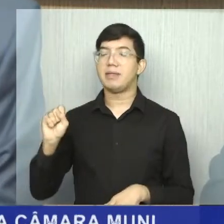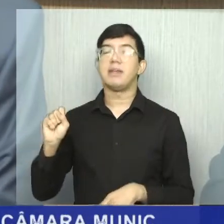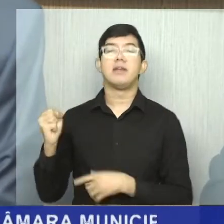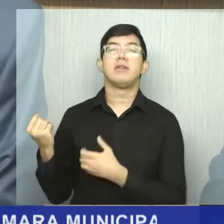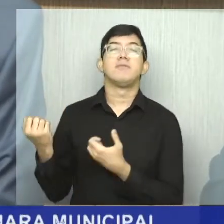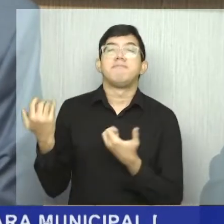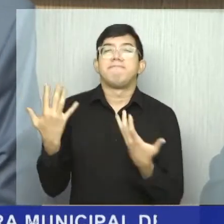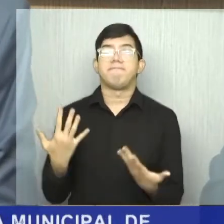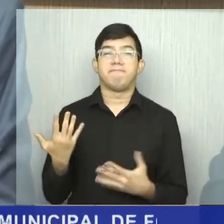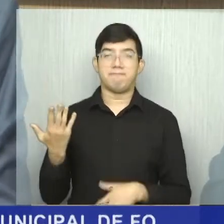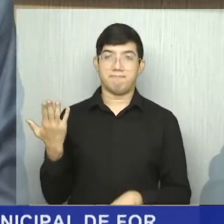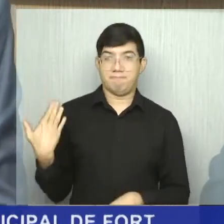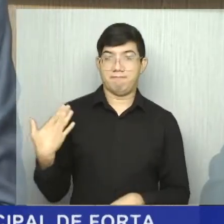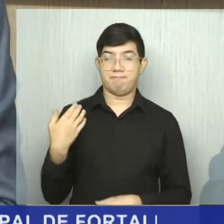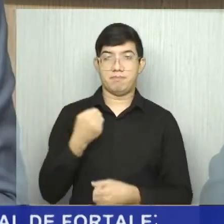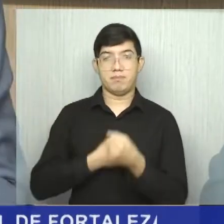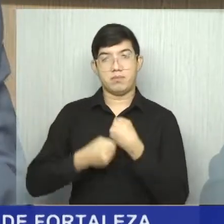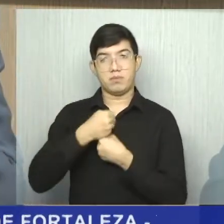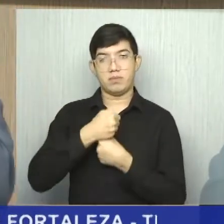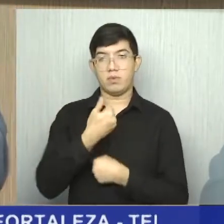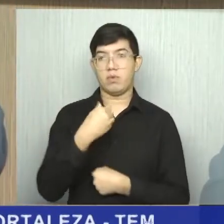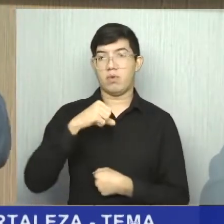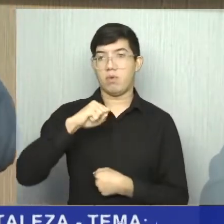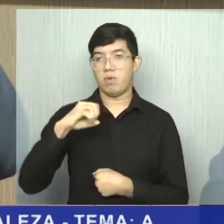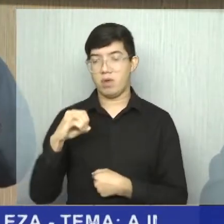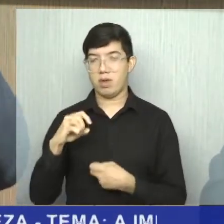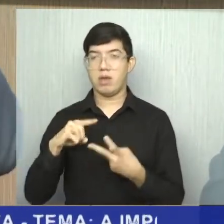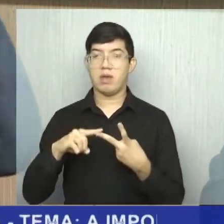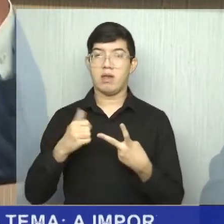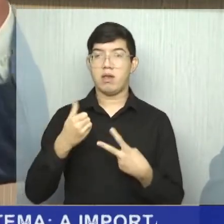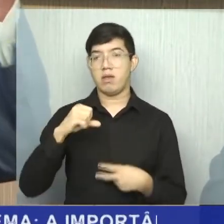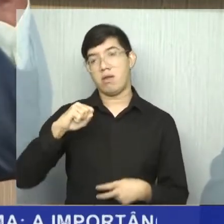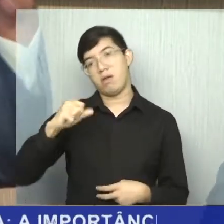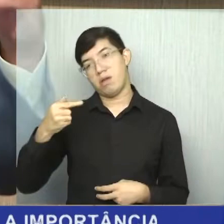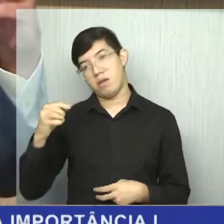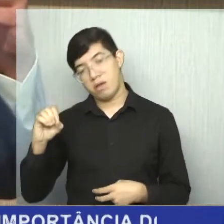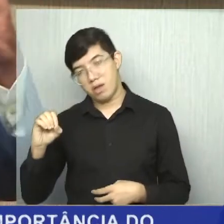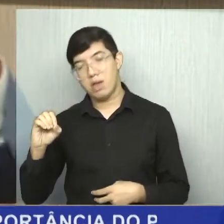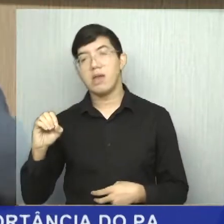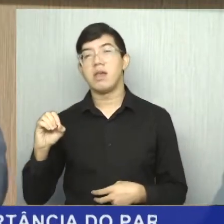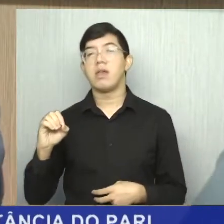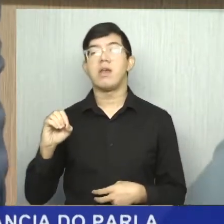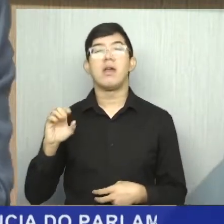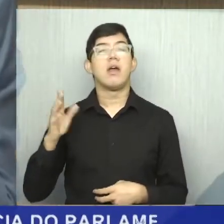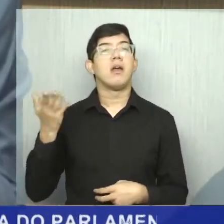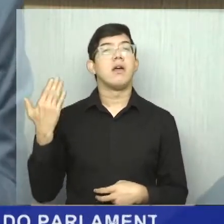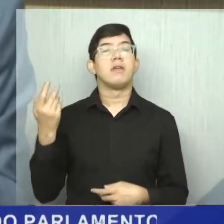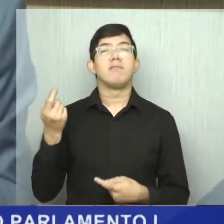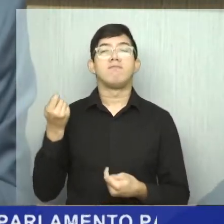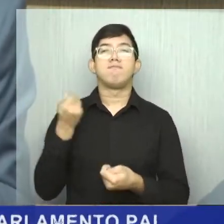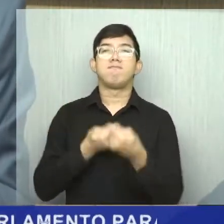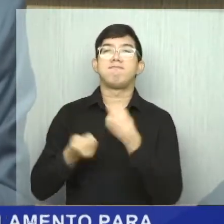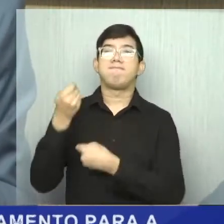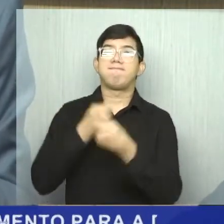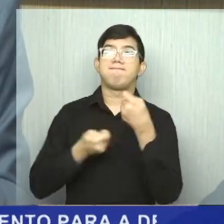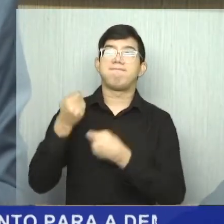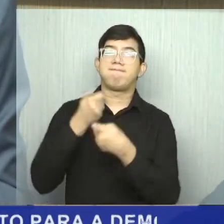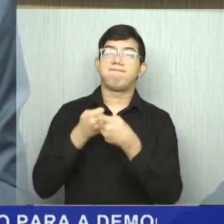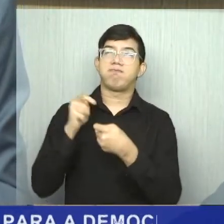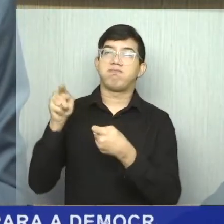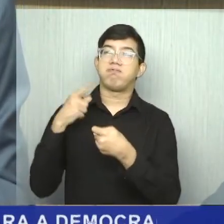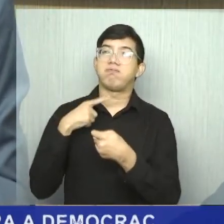partir dos anos 70, 80, o maior ativo financeiro do mundo deixa de ser propriedade de